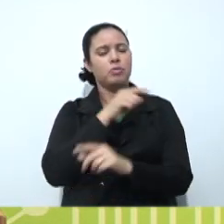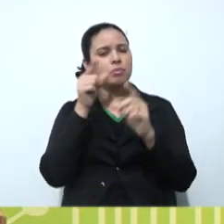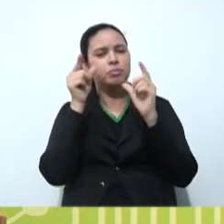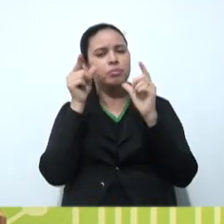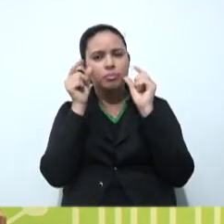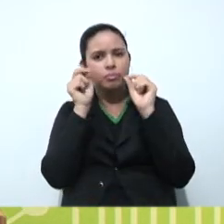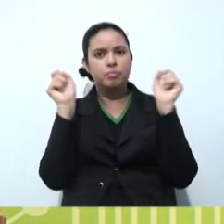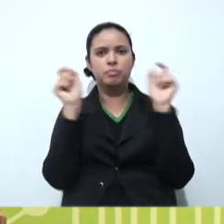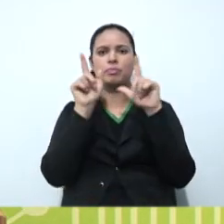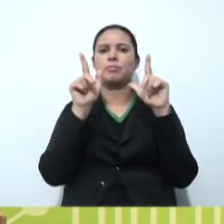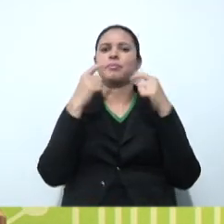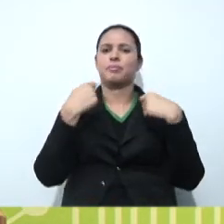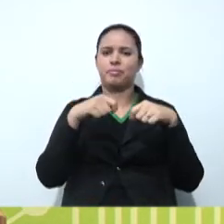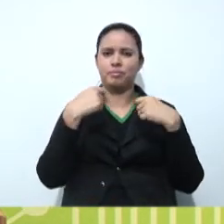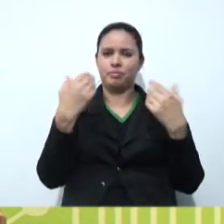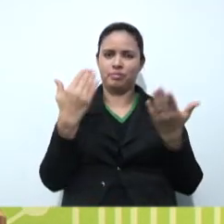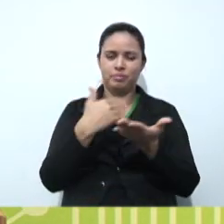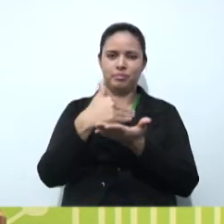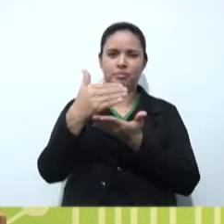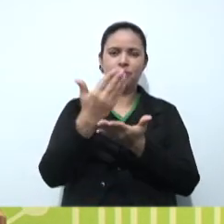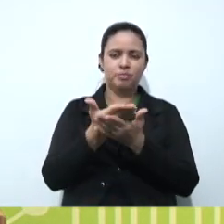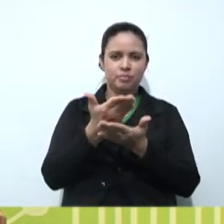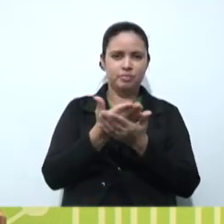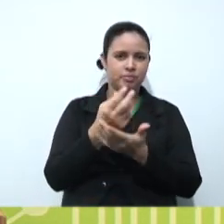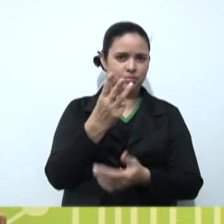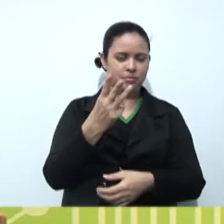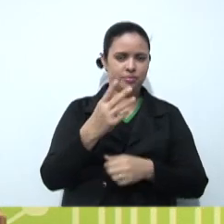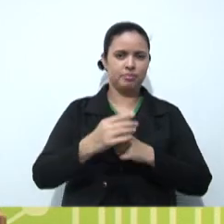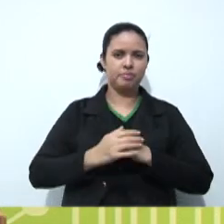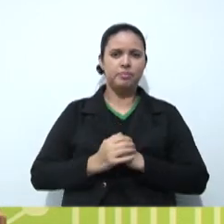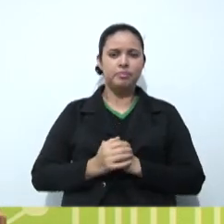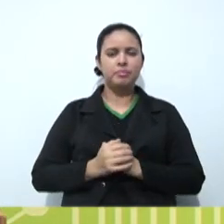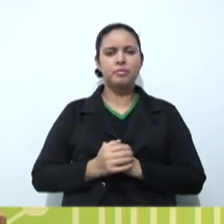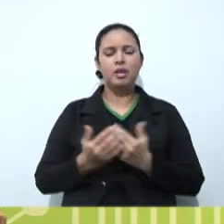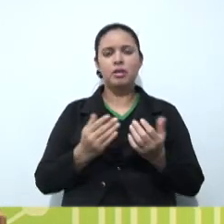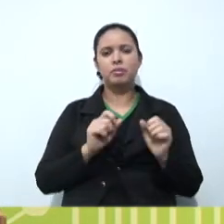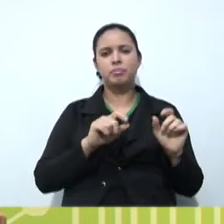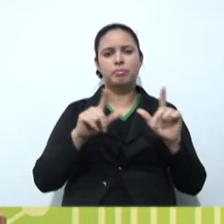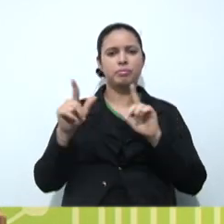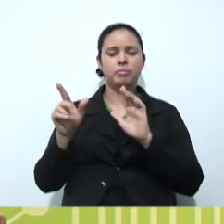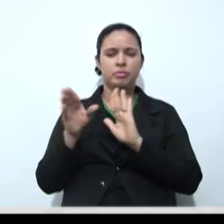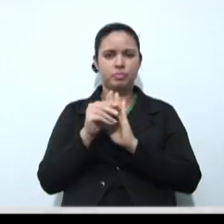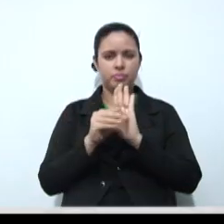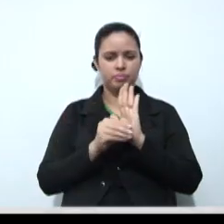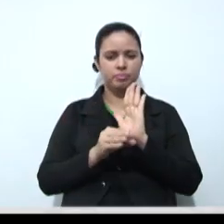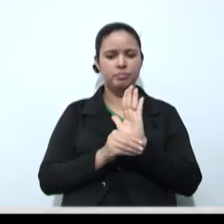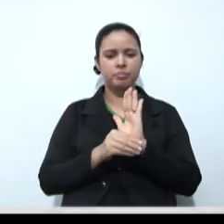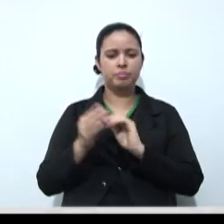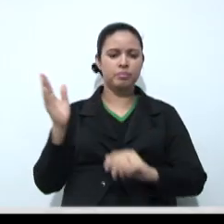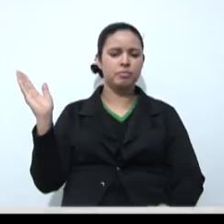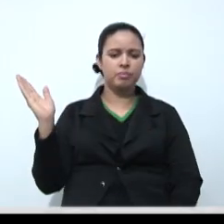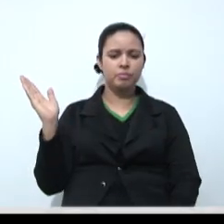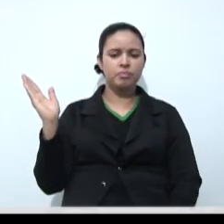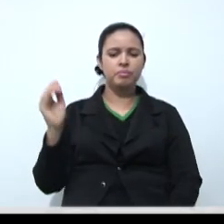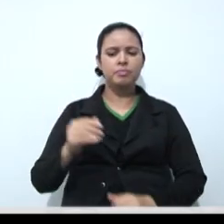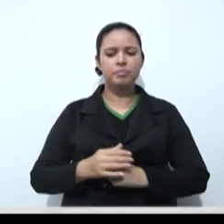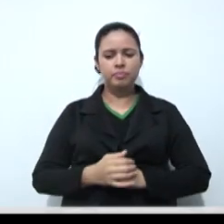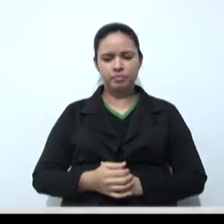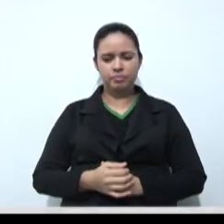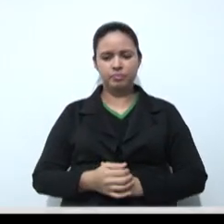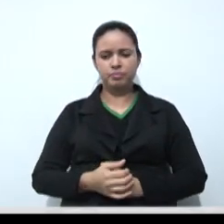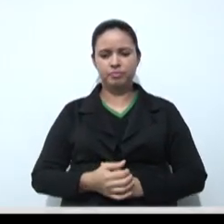vamos acordar, porque começou a nossa teleaula 3. Vou pedir para colocar na tela o conteúdo, então, nós teremos aqui nessa